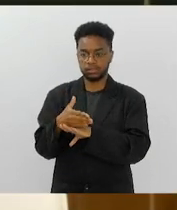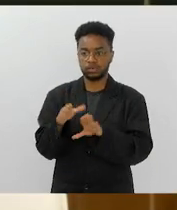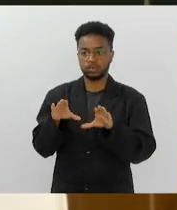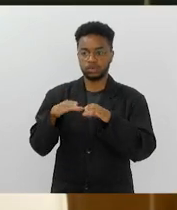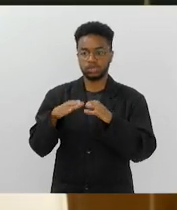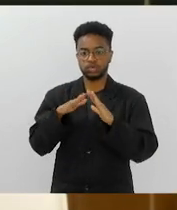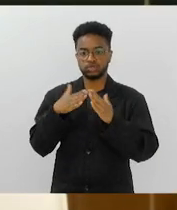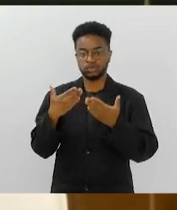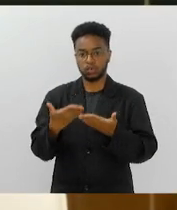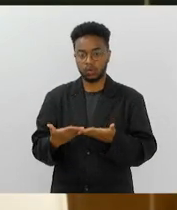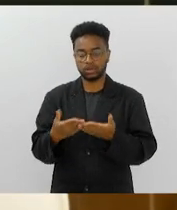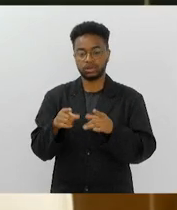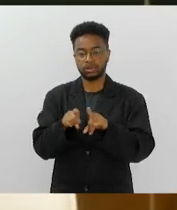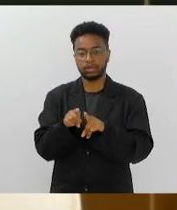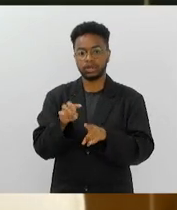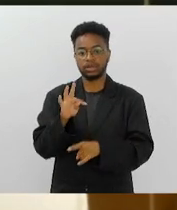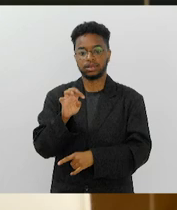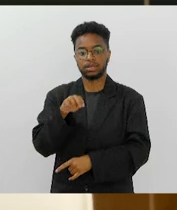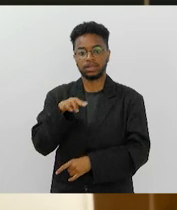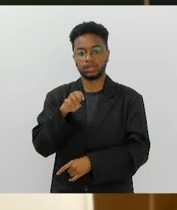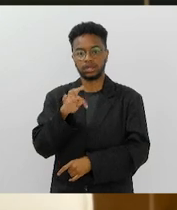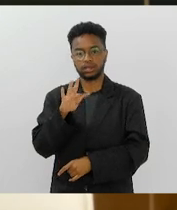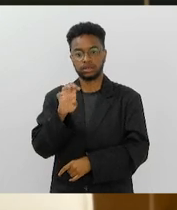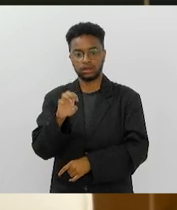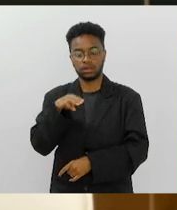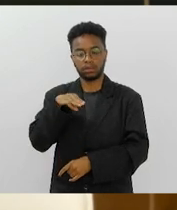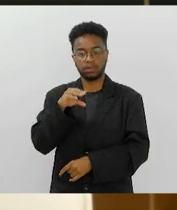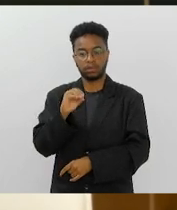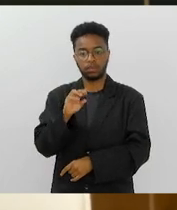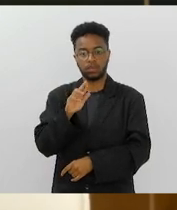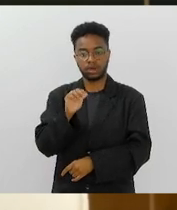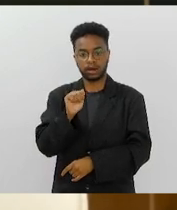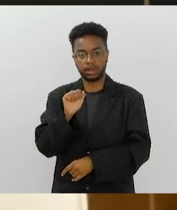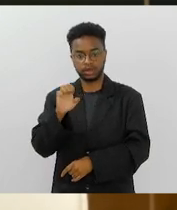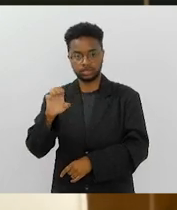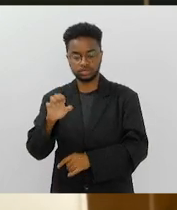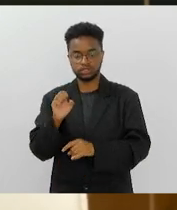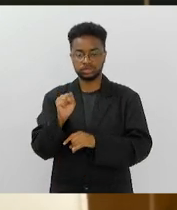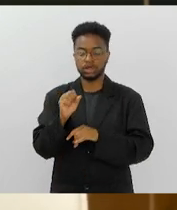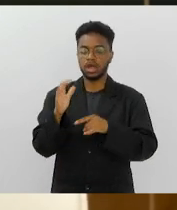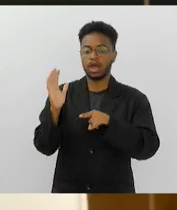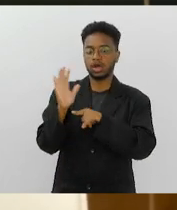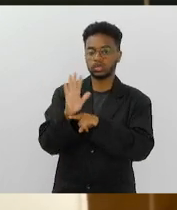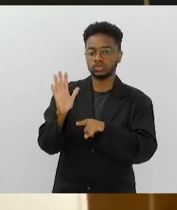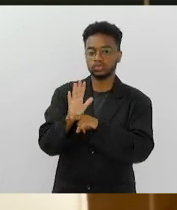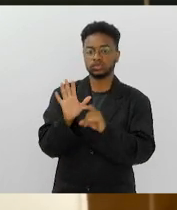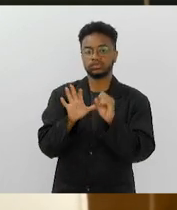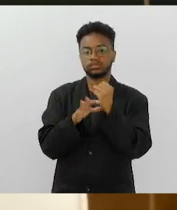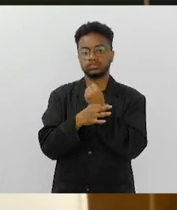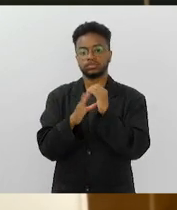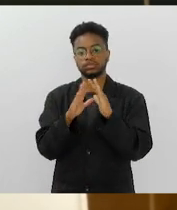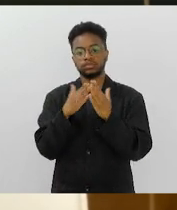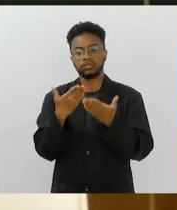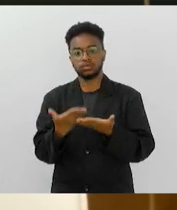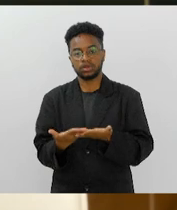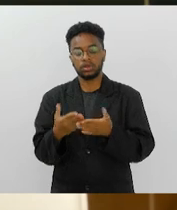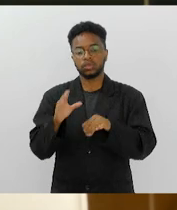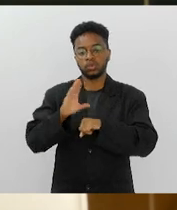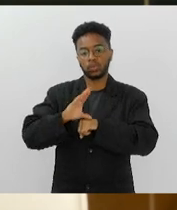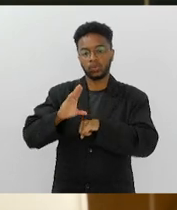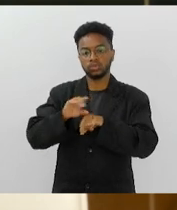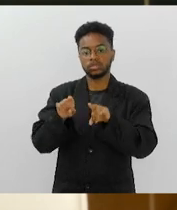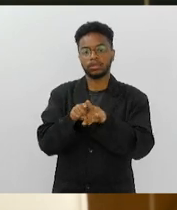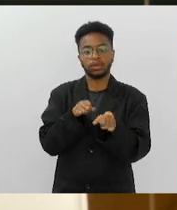Tenente Moraes também, são grandes parceiros aí na segurança escolar, tanto no curso quanto na